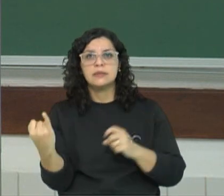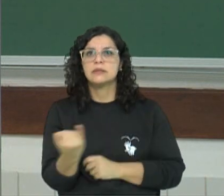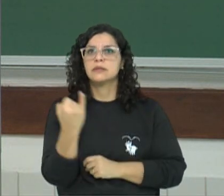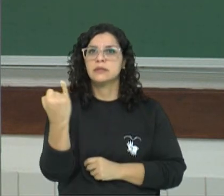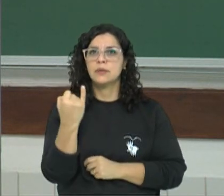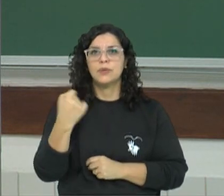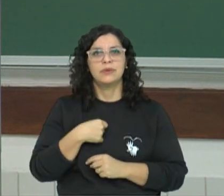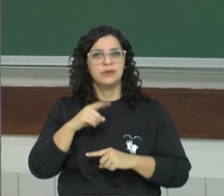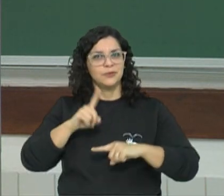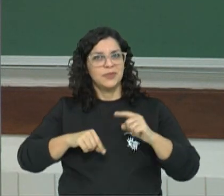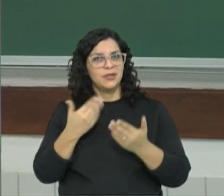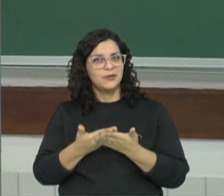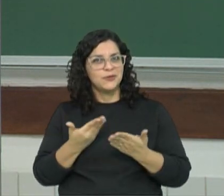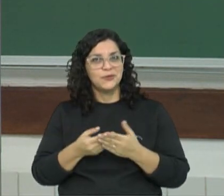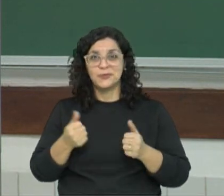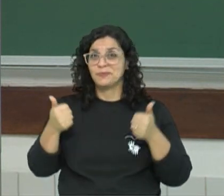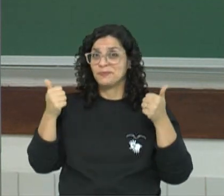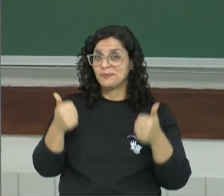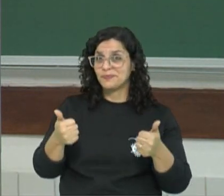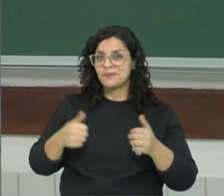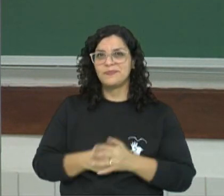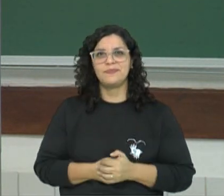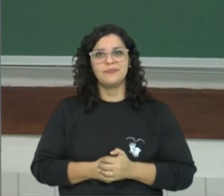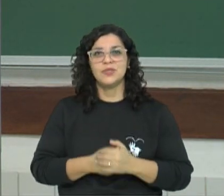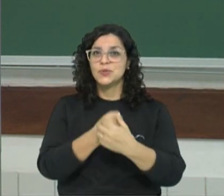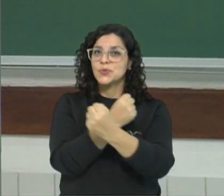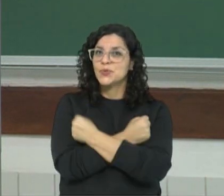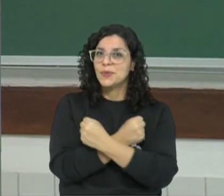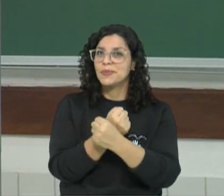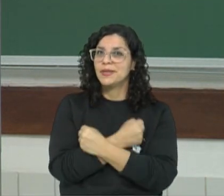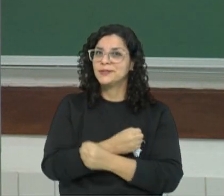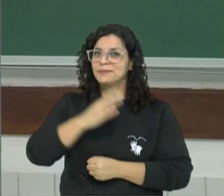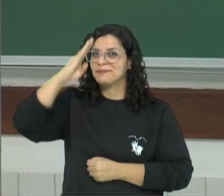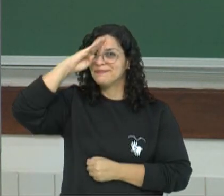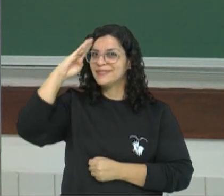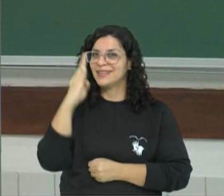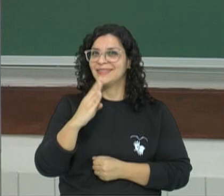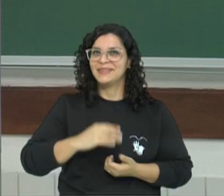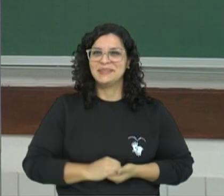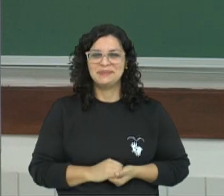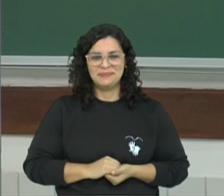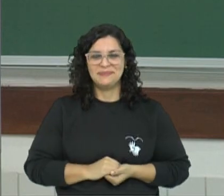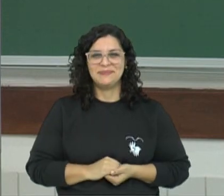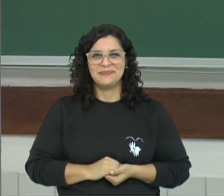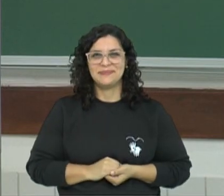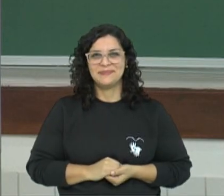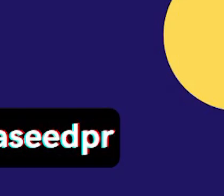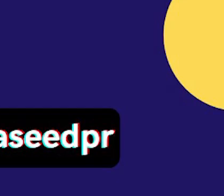fundamental nesses casos aí. Beleza, meus queridos? Abraços e até mais!